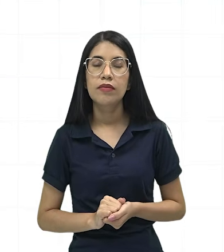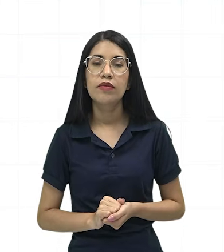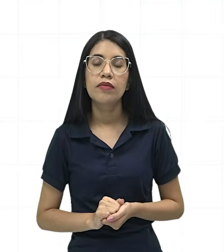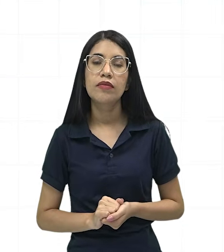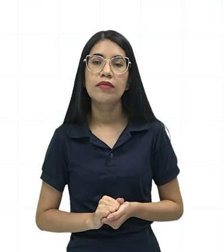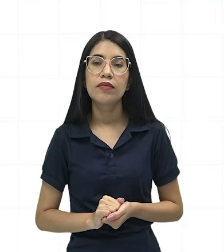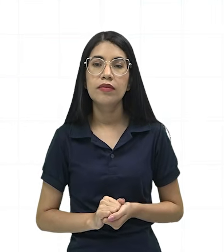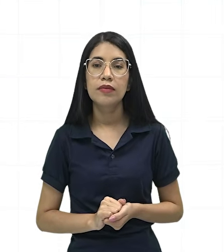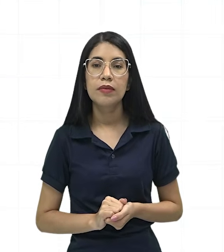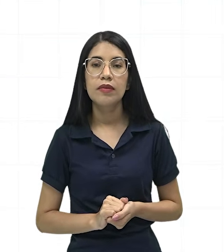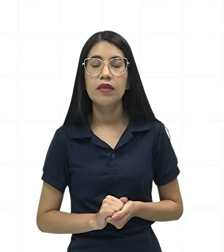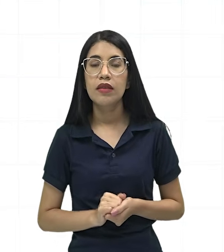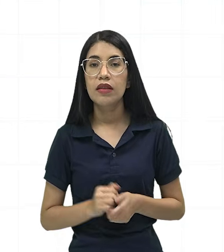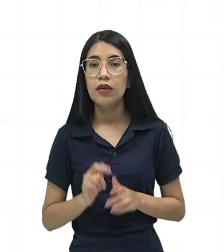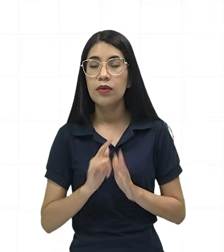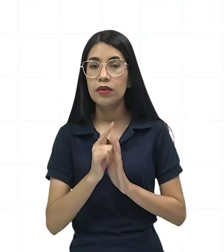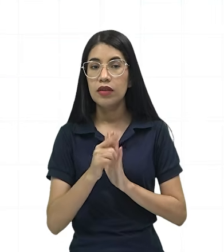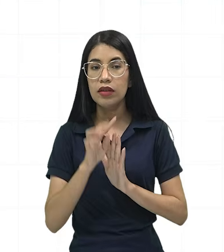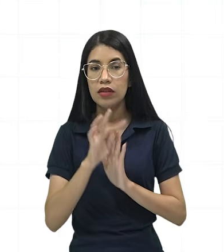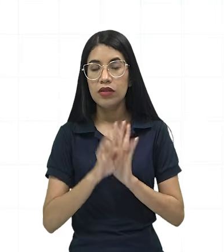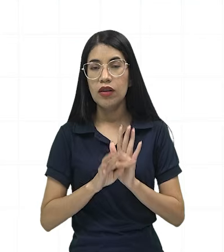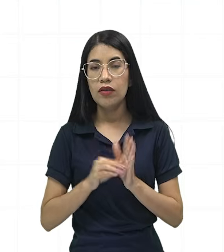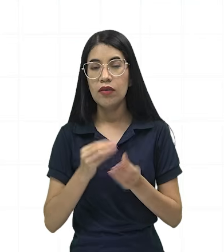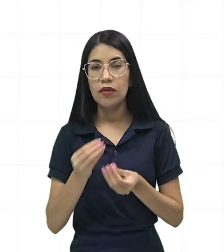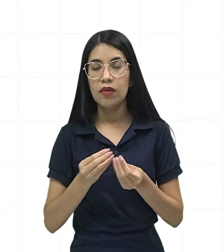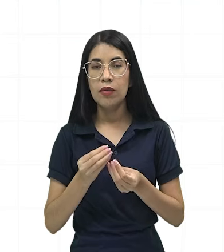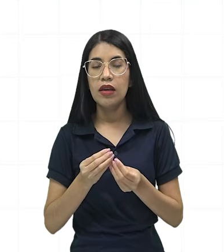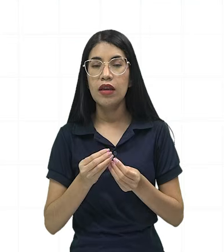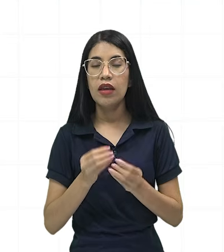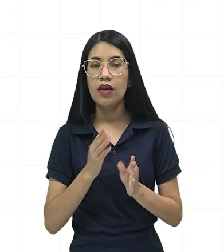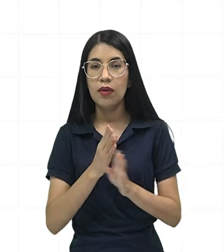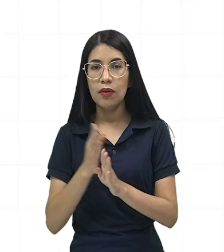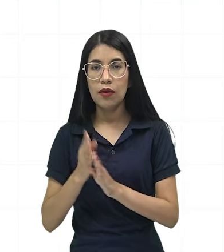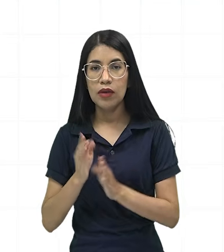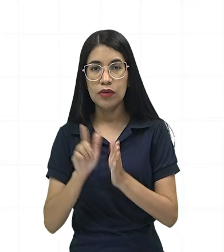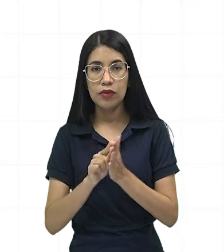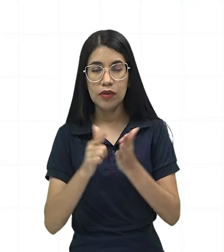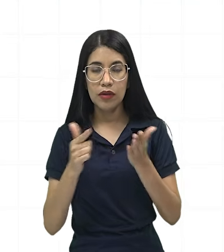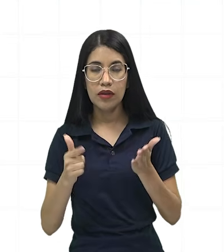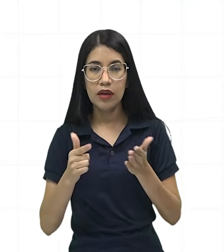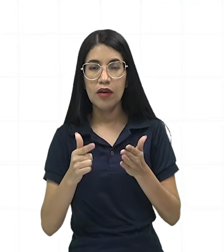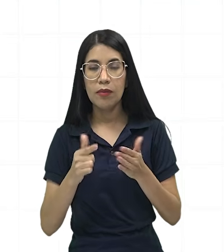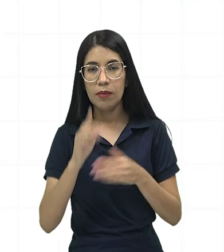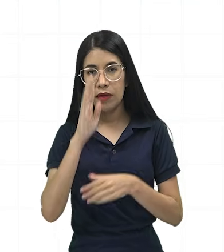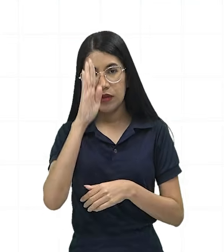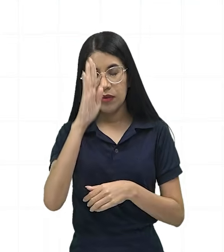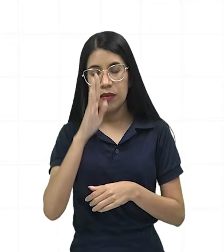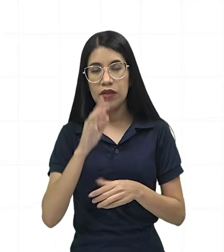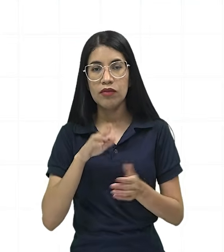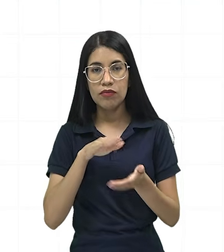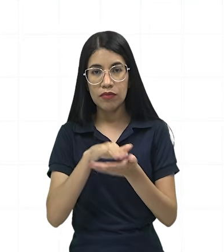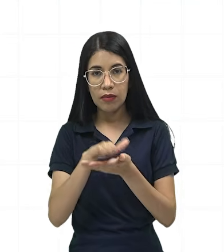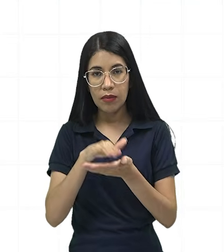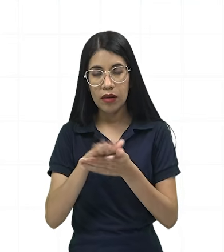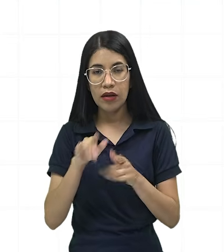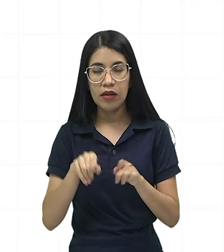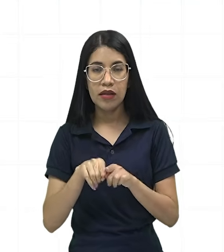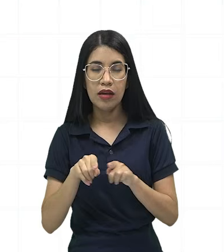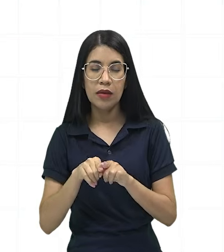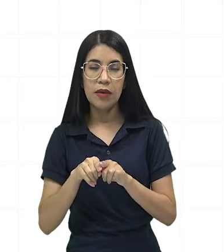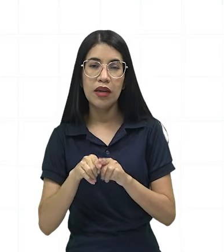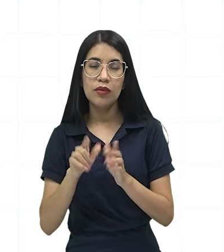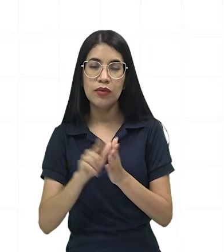Então, esse gênero textual ele é veiculado nos jornais, né, tanto nos jornais impressos quanto